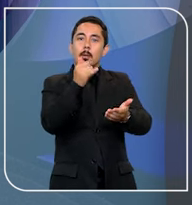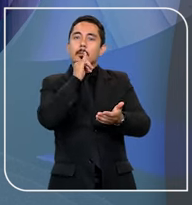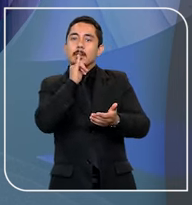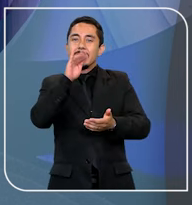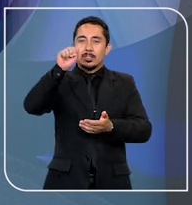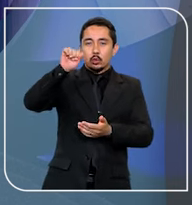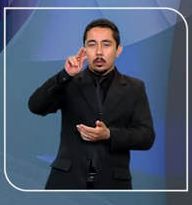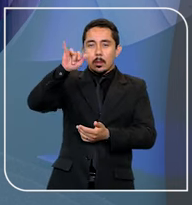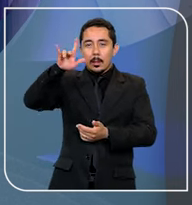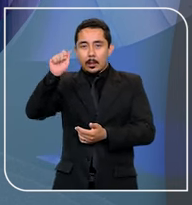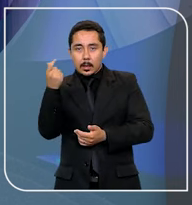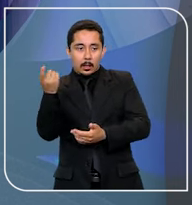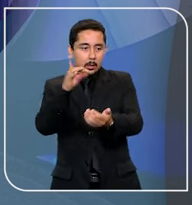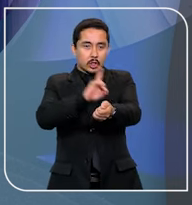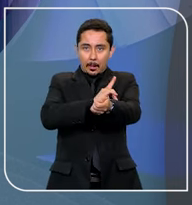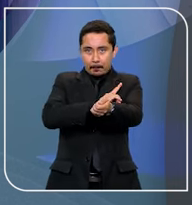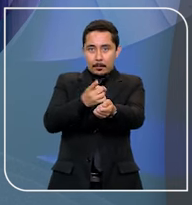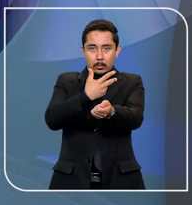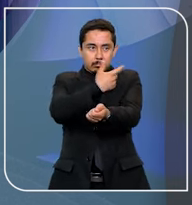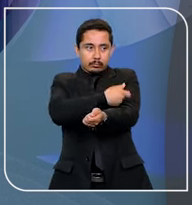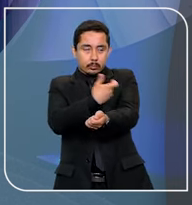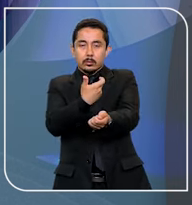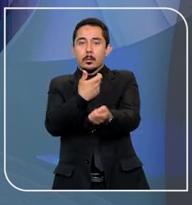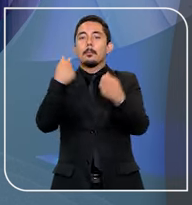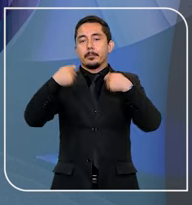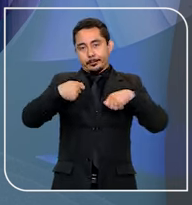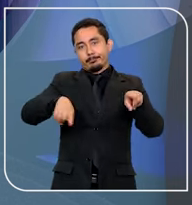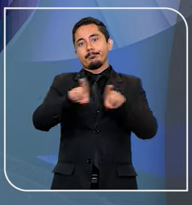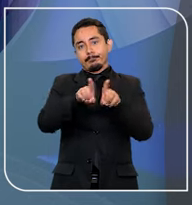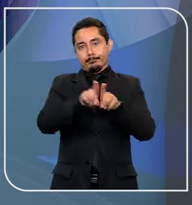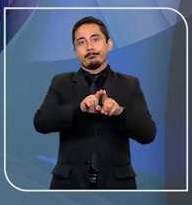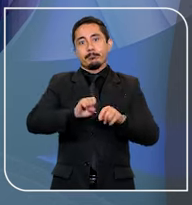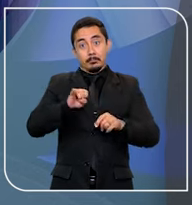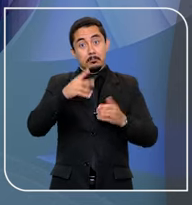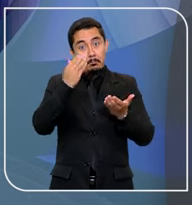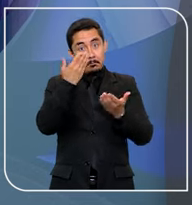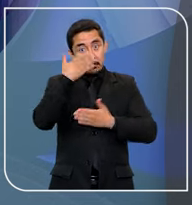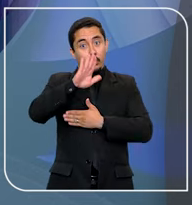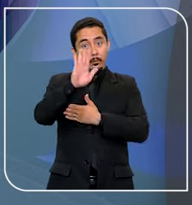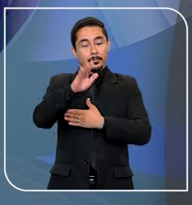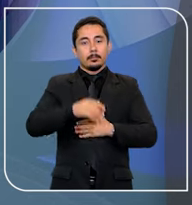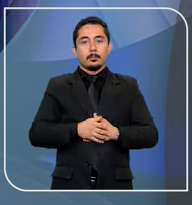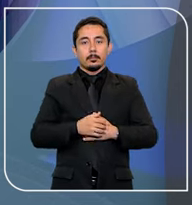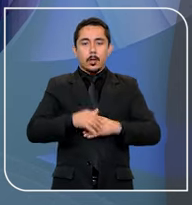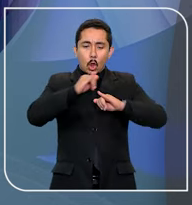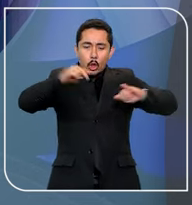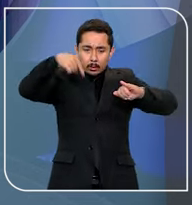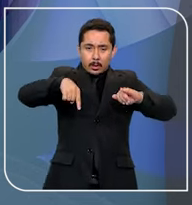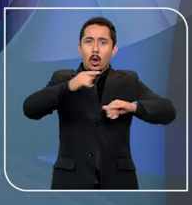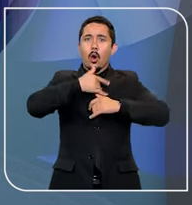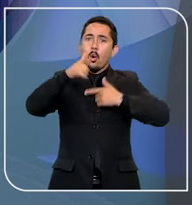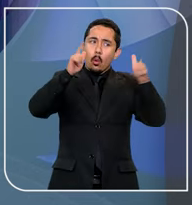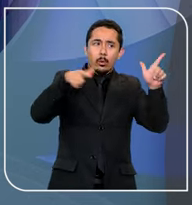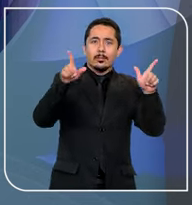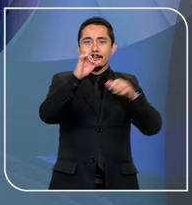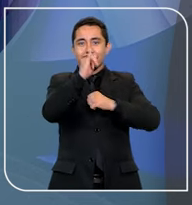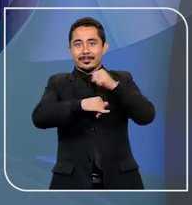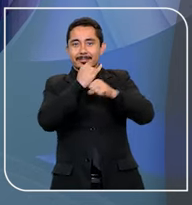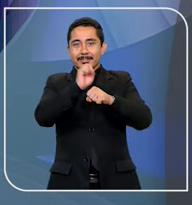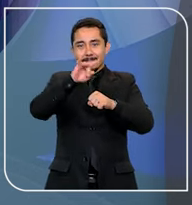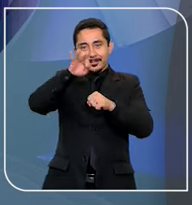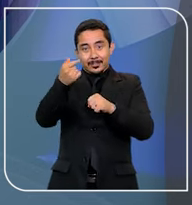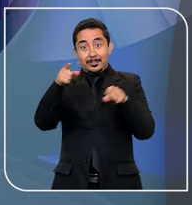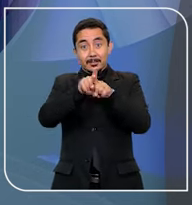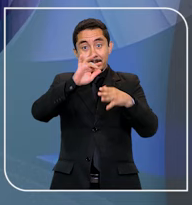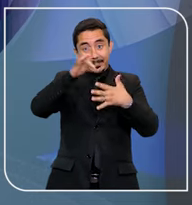pacientes com diabetes quando comprovada a necessidade do equipamento você confere outras notícias no site do STJ e nas